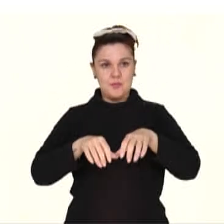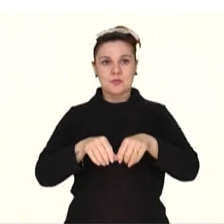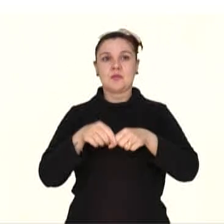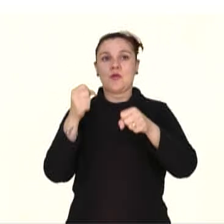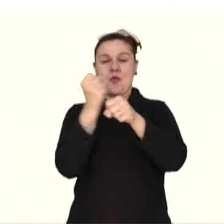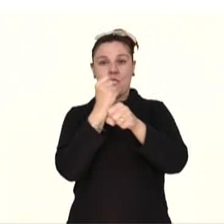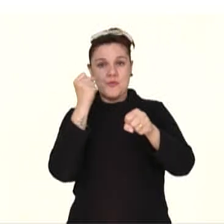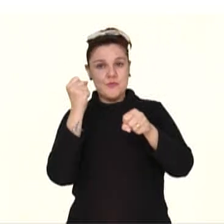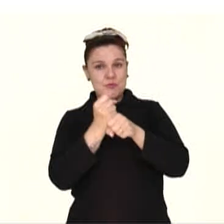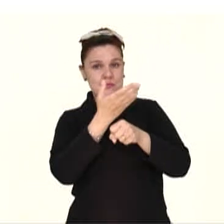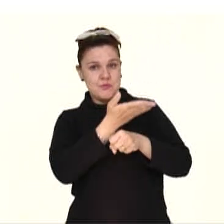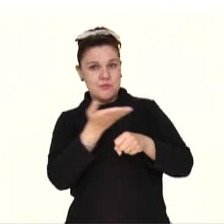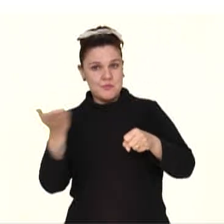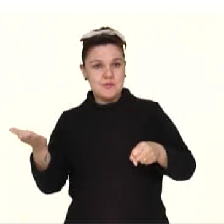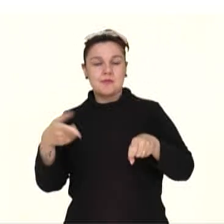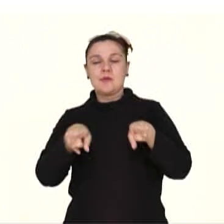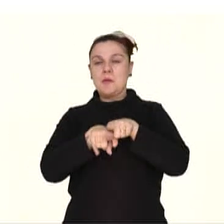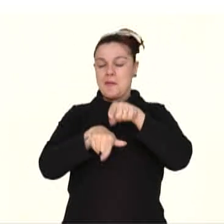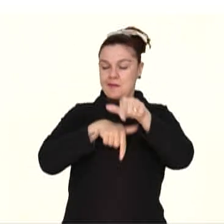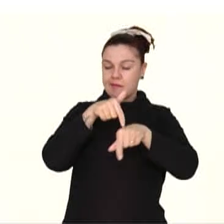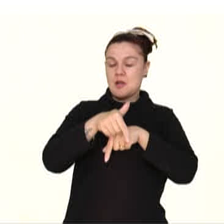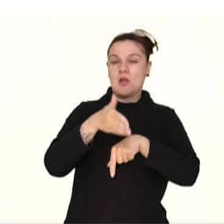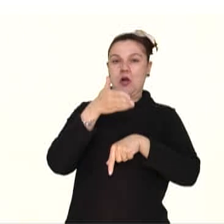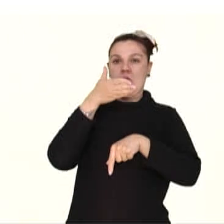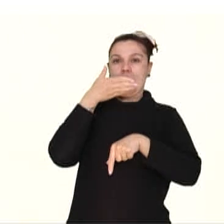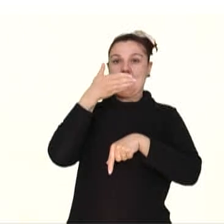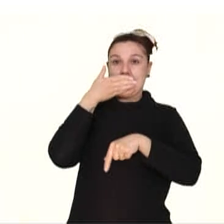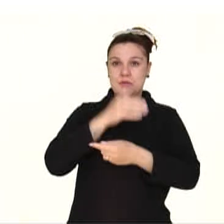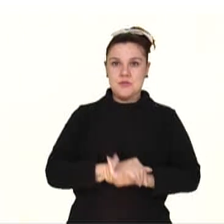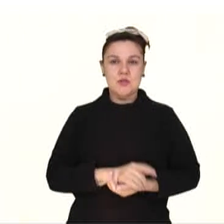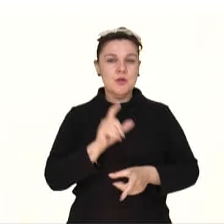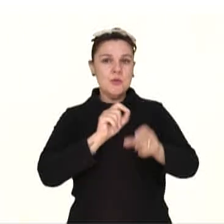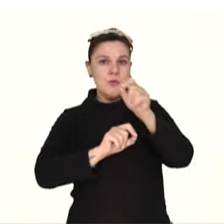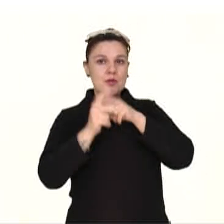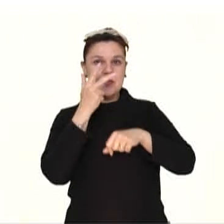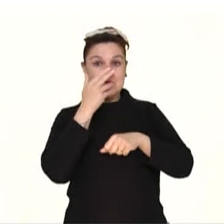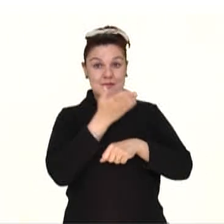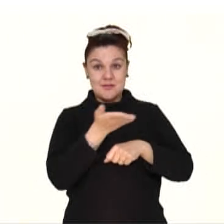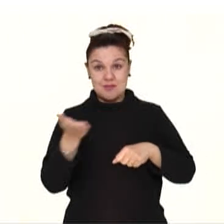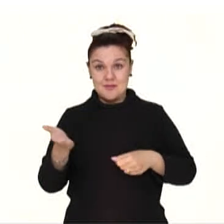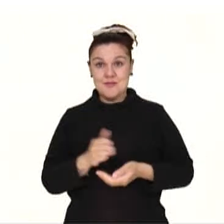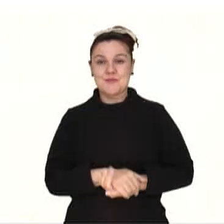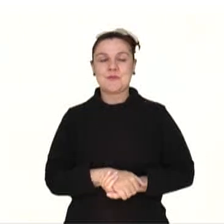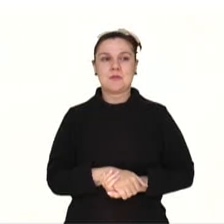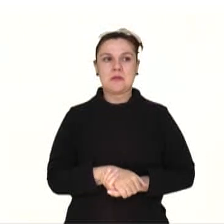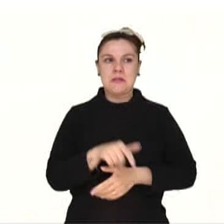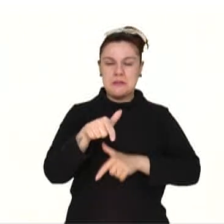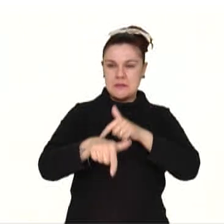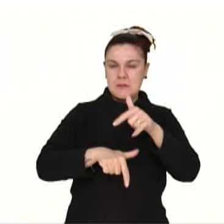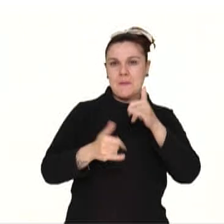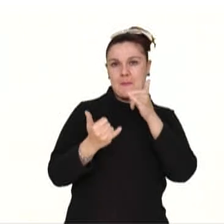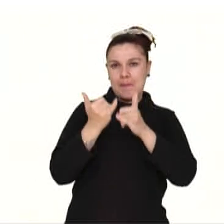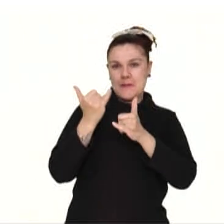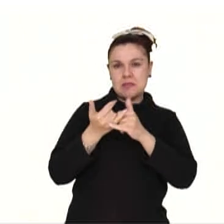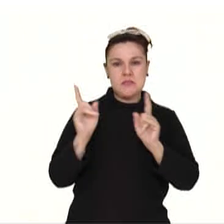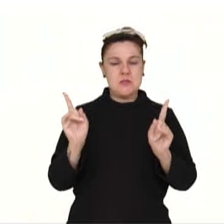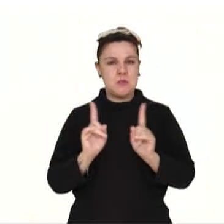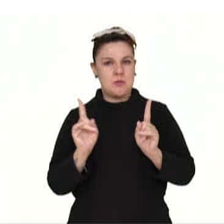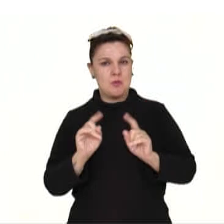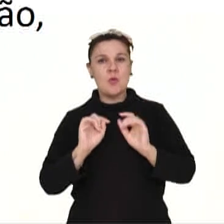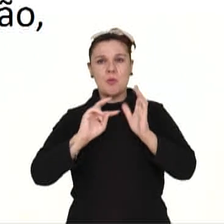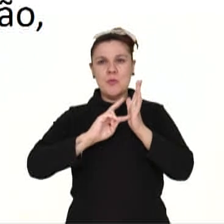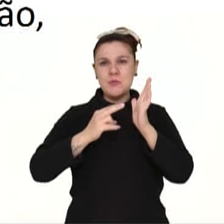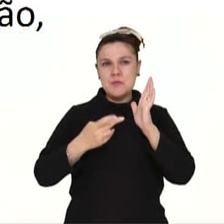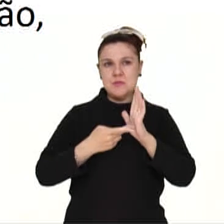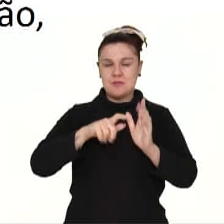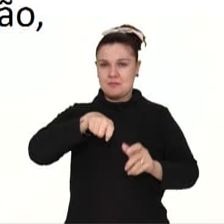na construção, trabalho indígena. E aí, o que, que vocês acham? Se o trabalho é muito parecido ou não, o